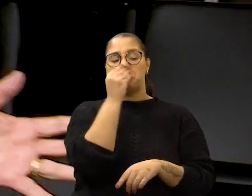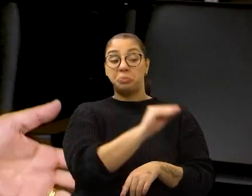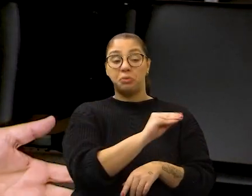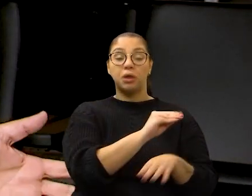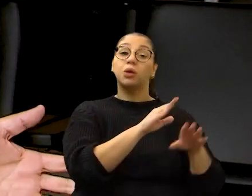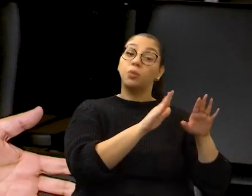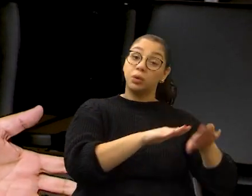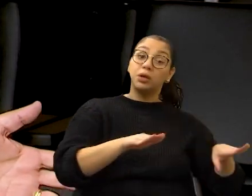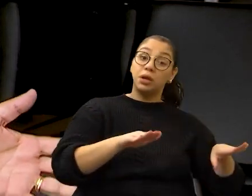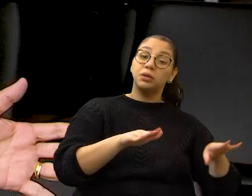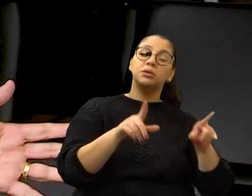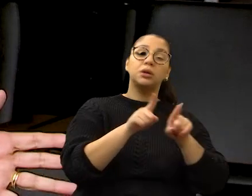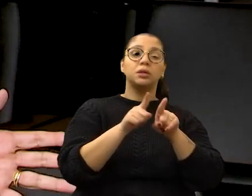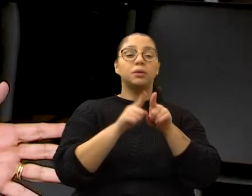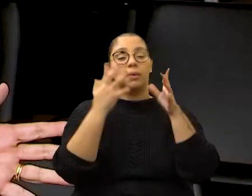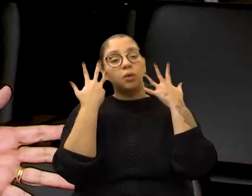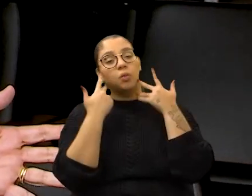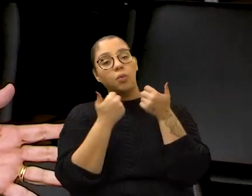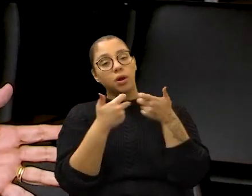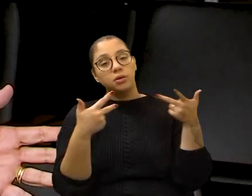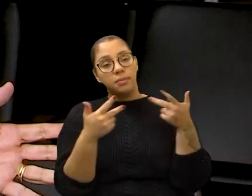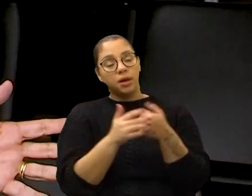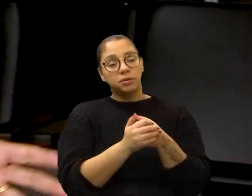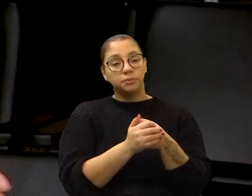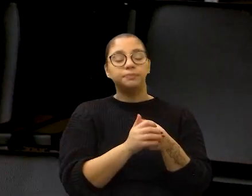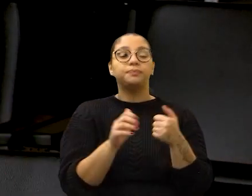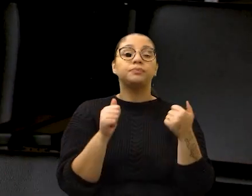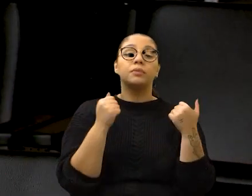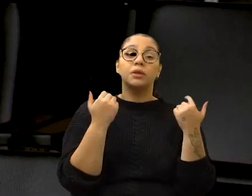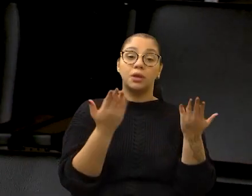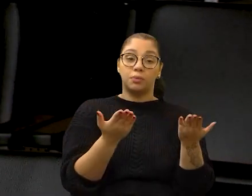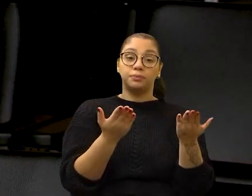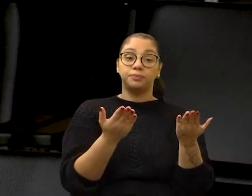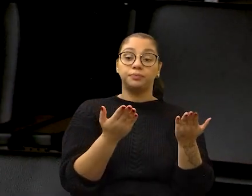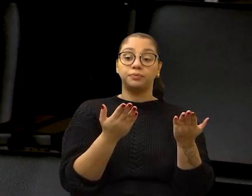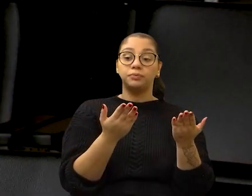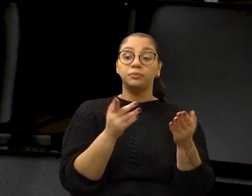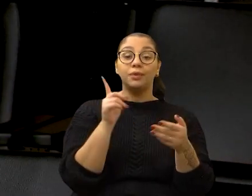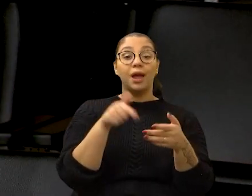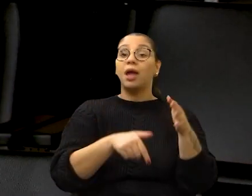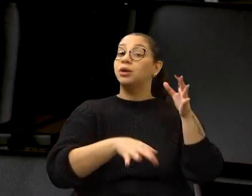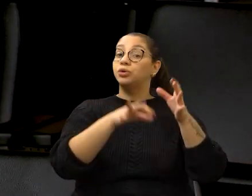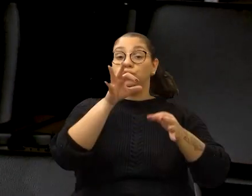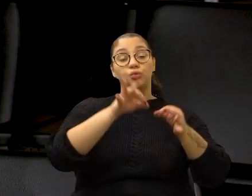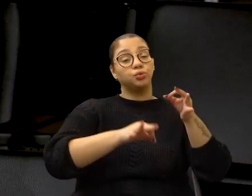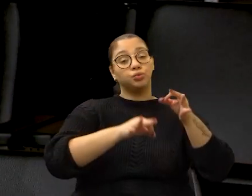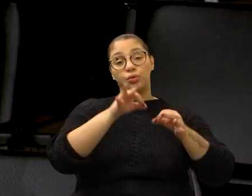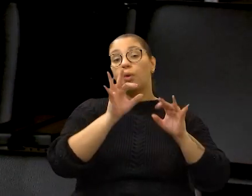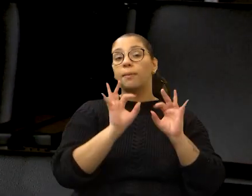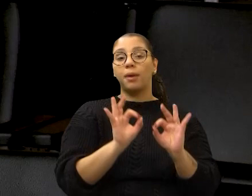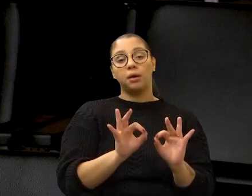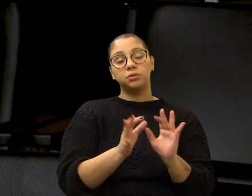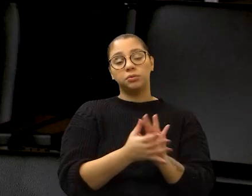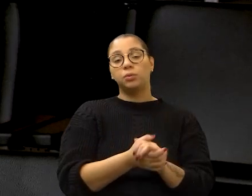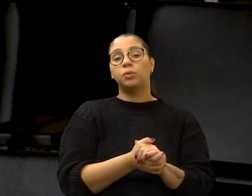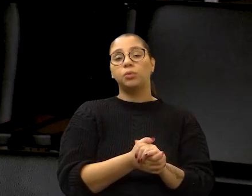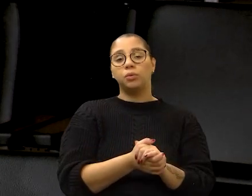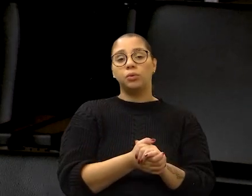negligência com crianças e com animais. Então, eu acho que nada mais justo do